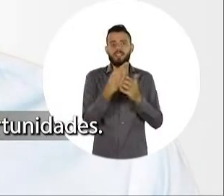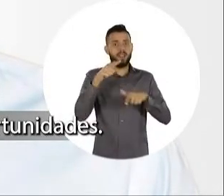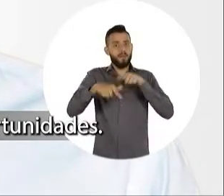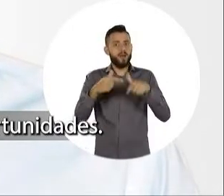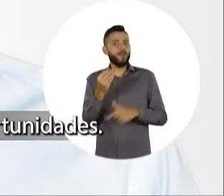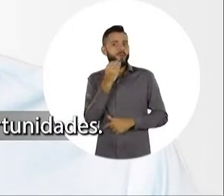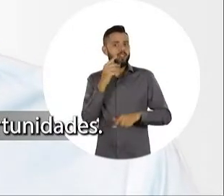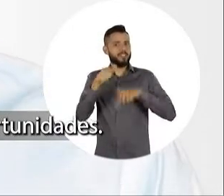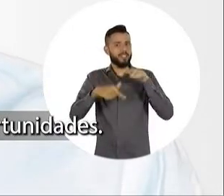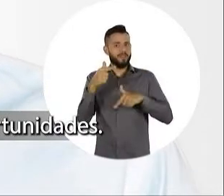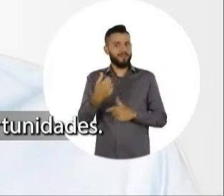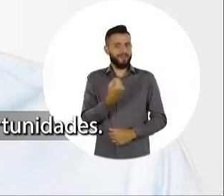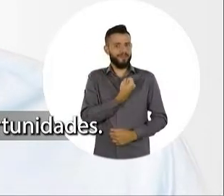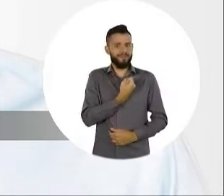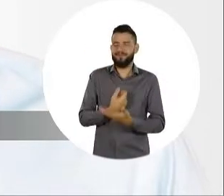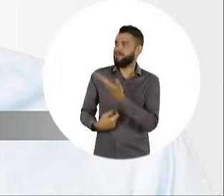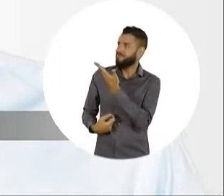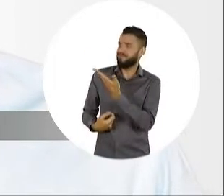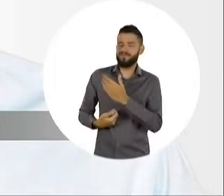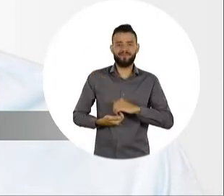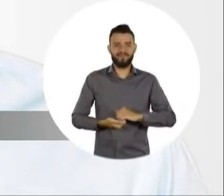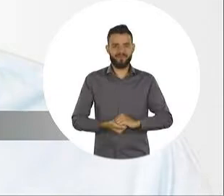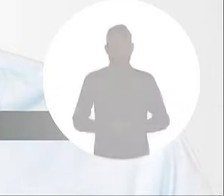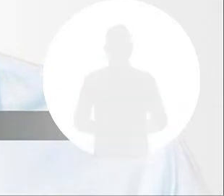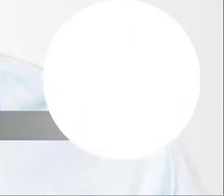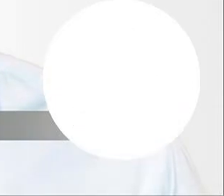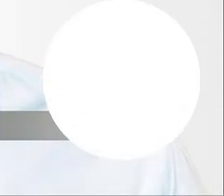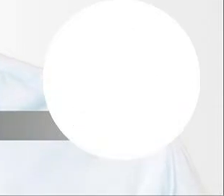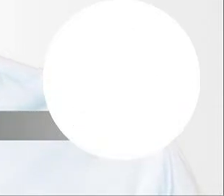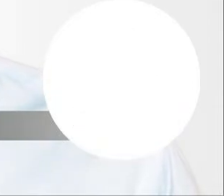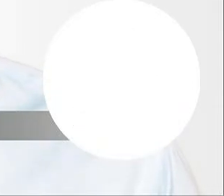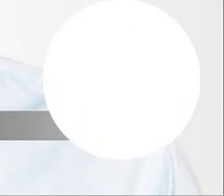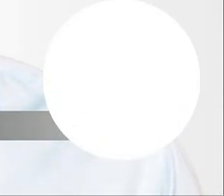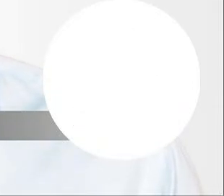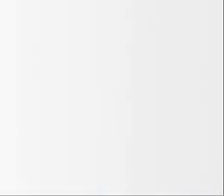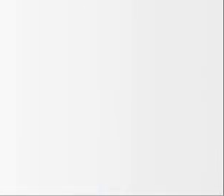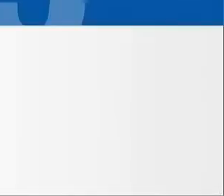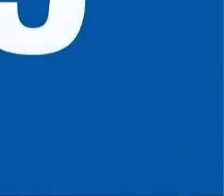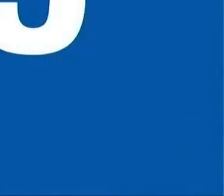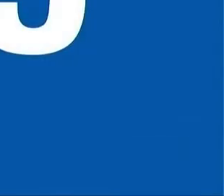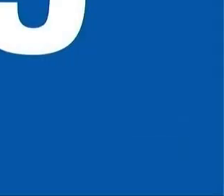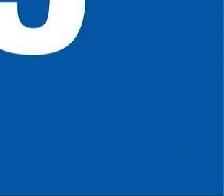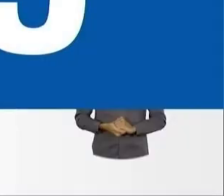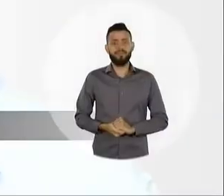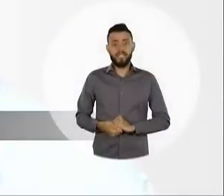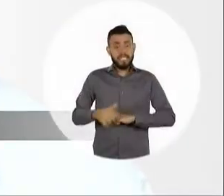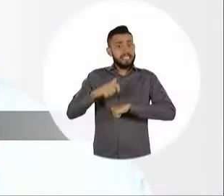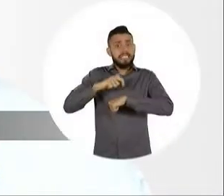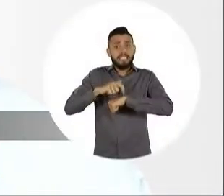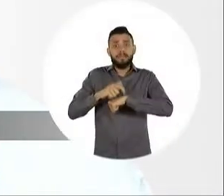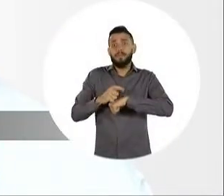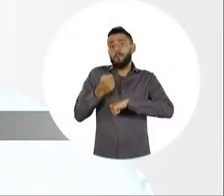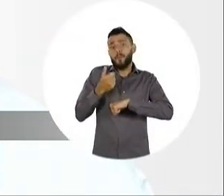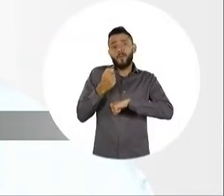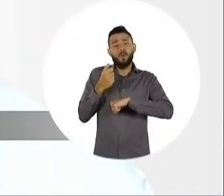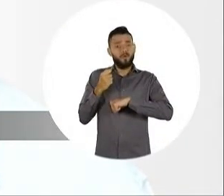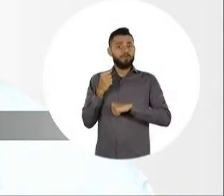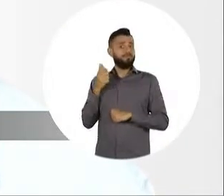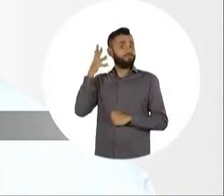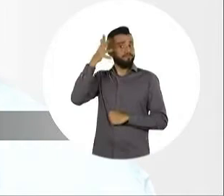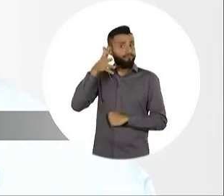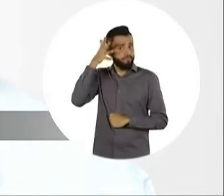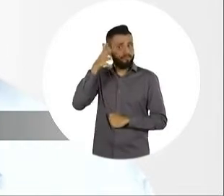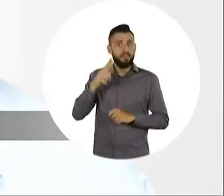fature muito, crie empregos e oportunidades. Guilherme Campos, 5555. PSD 55. Tenho pouco tempo para falar com